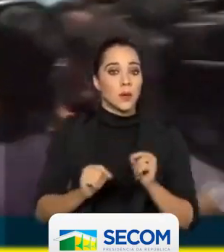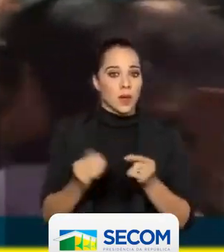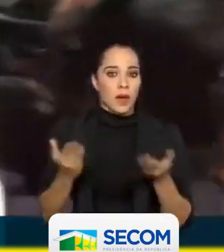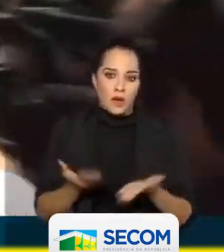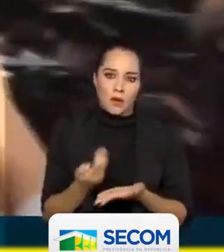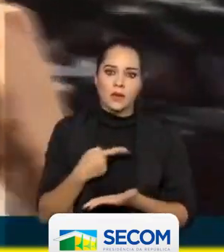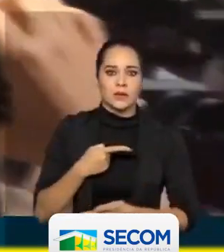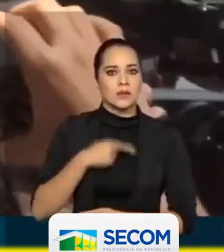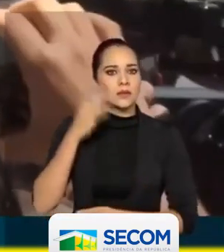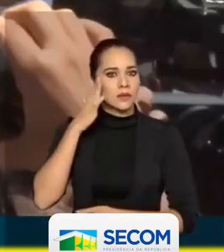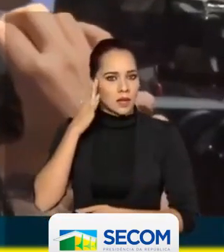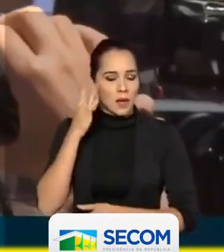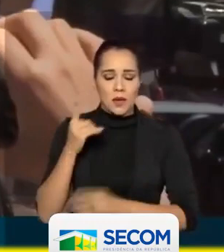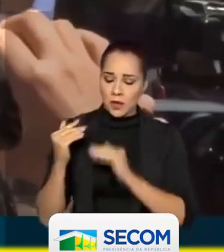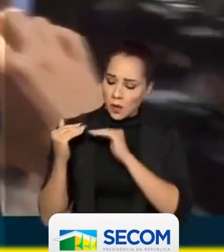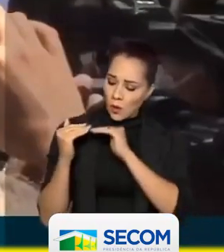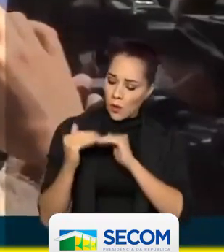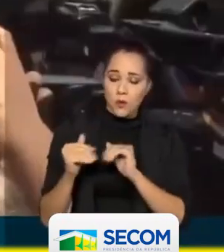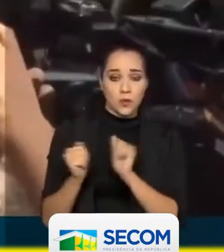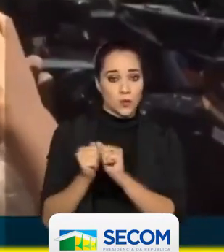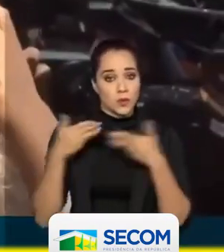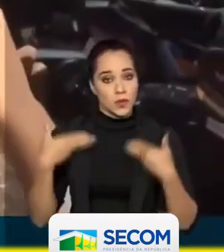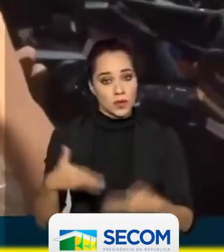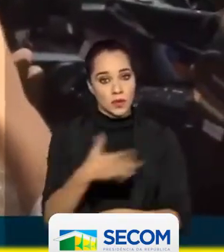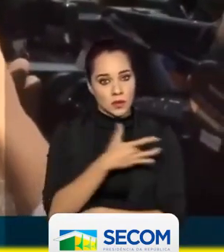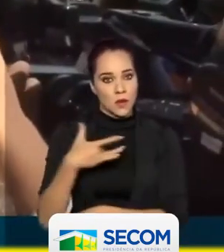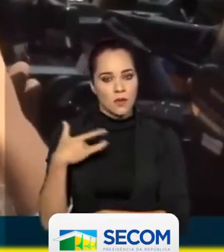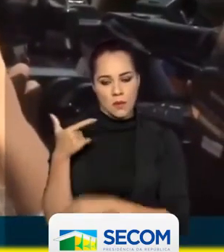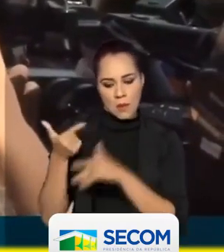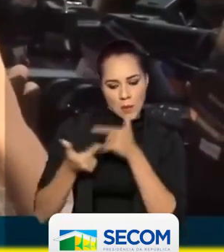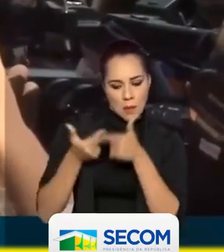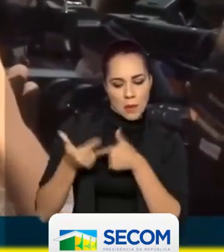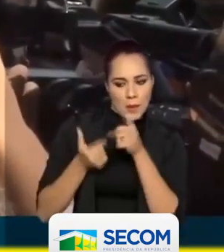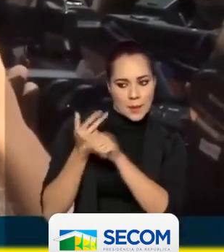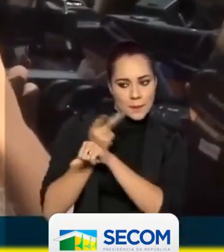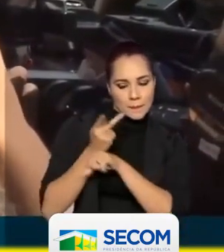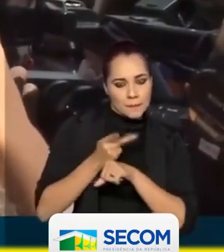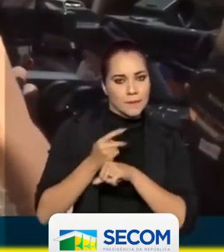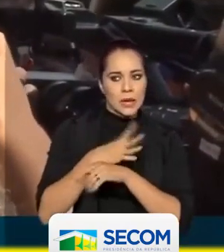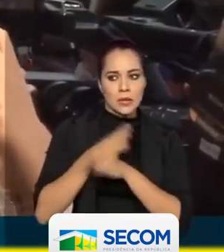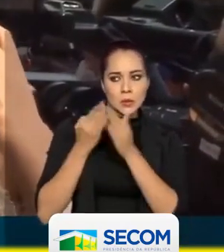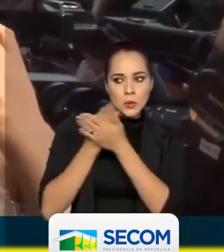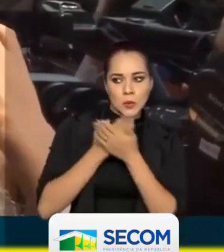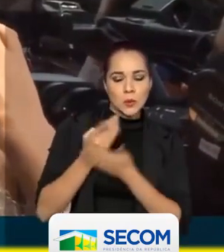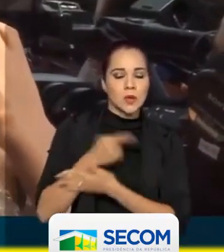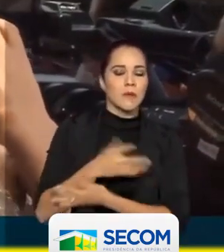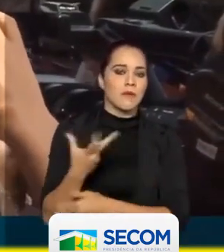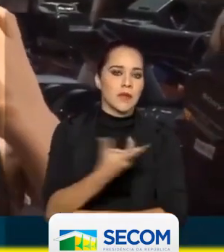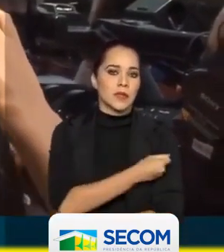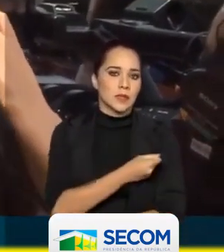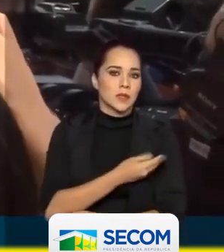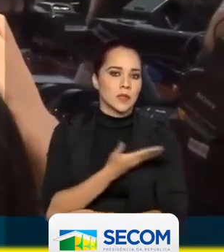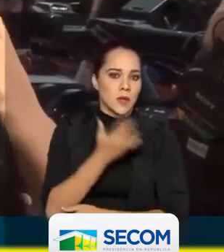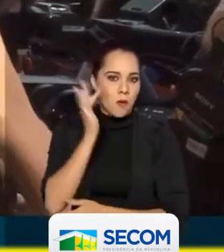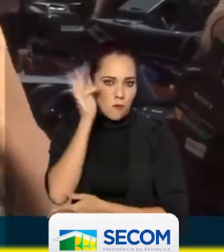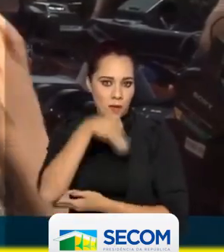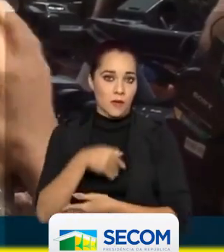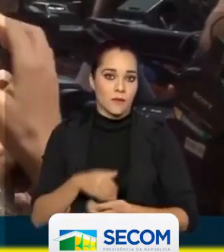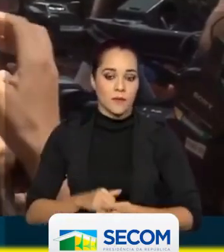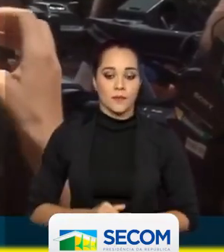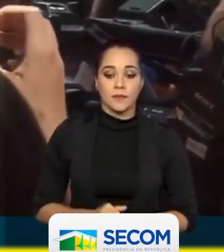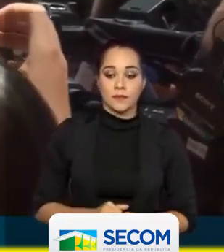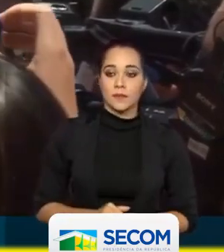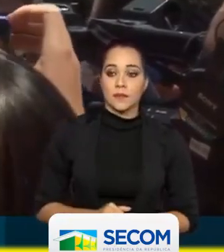afinas como está a saúde trabalhando na busca de uma vacina confiável lá da máquina disso